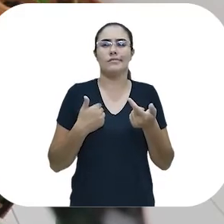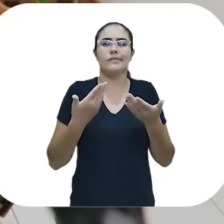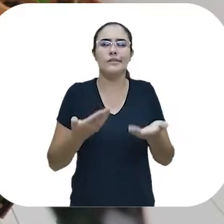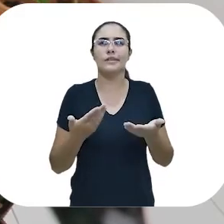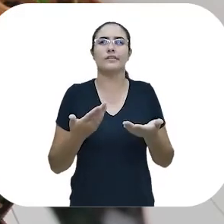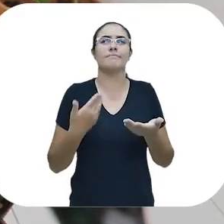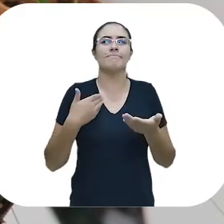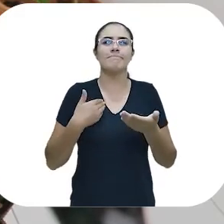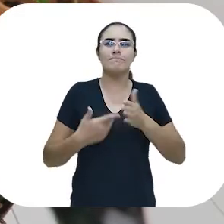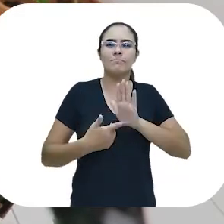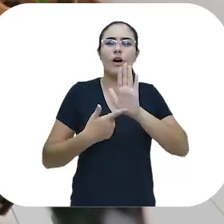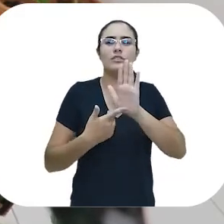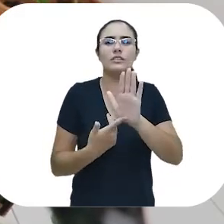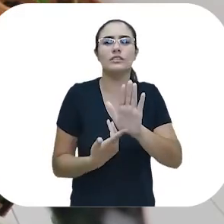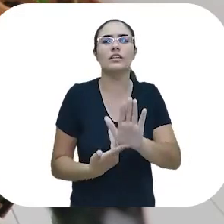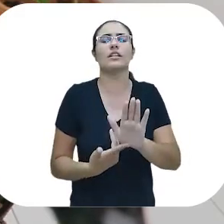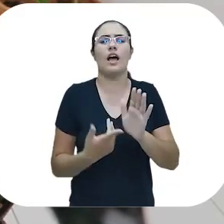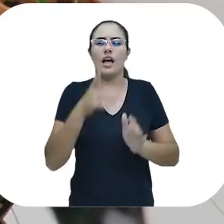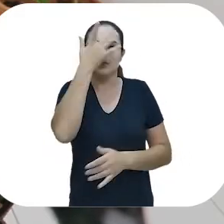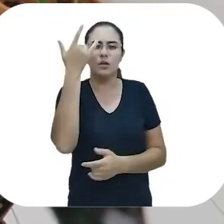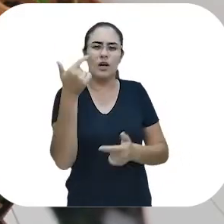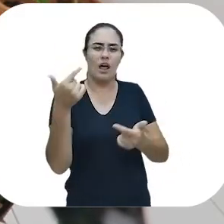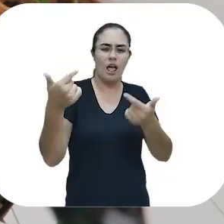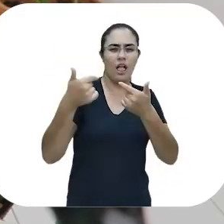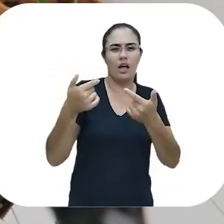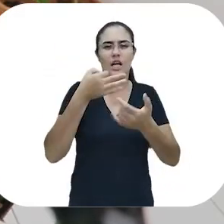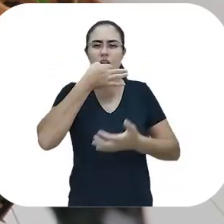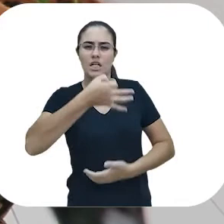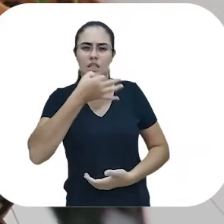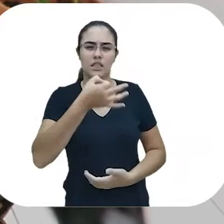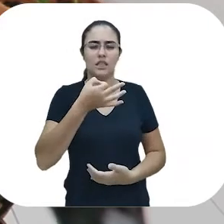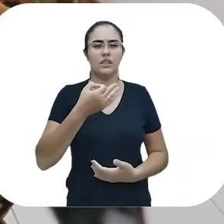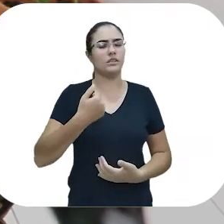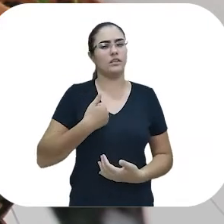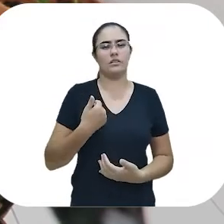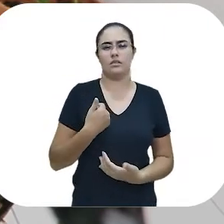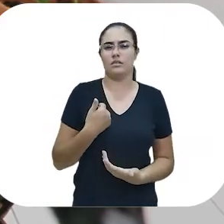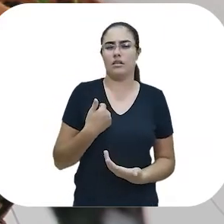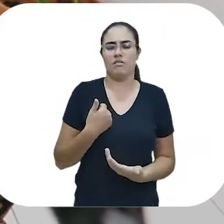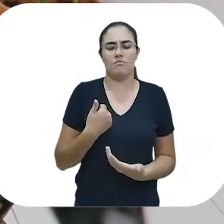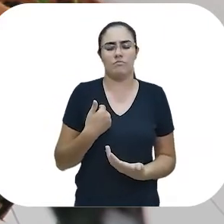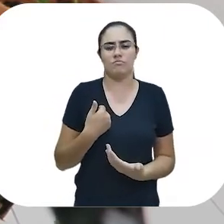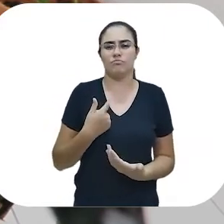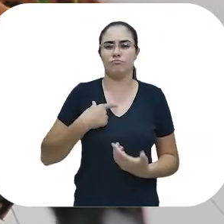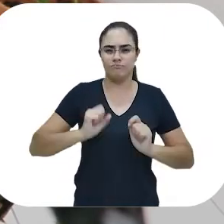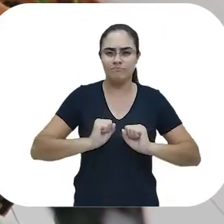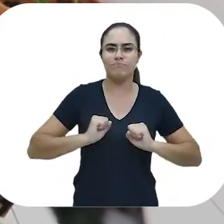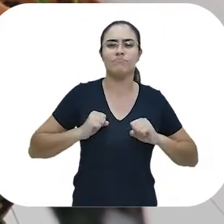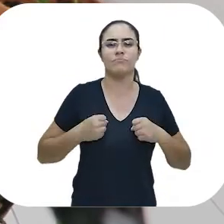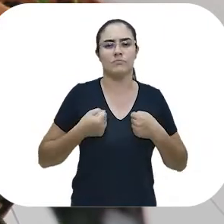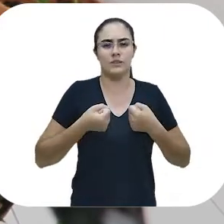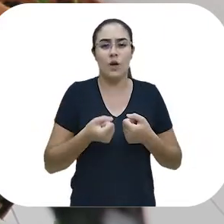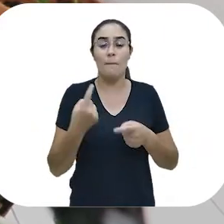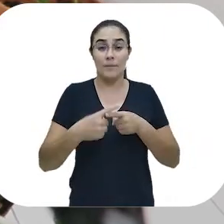cara às críticas, né? Também, porque nem tudo que vem, sei lá, é crítica que vai te